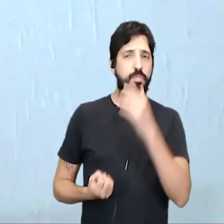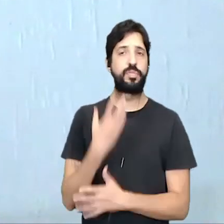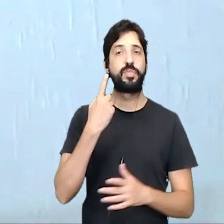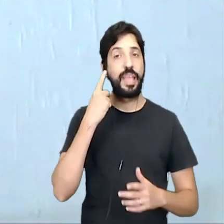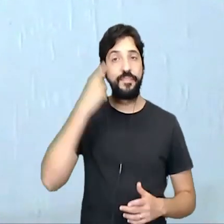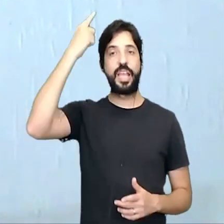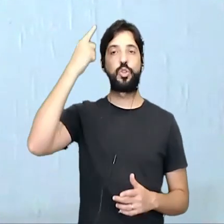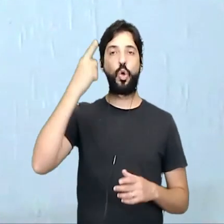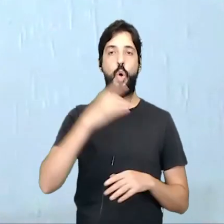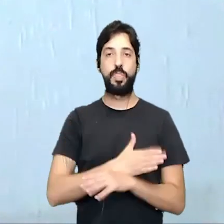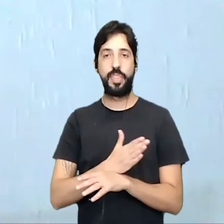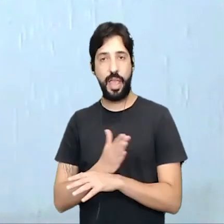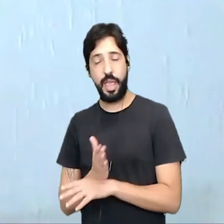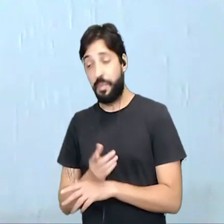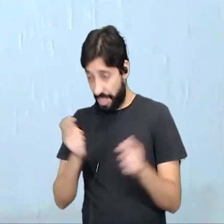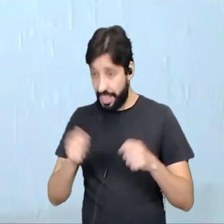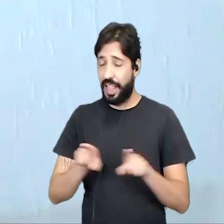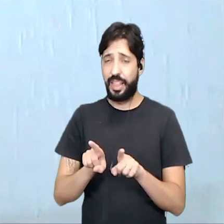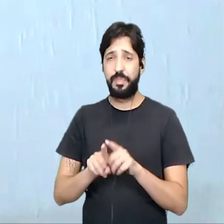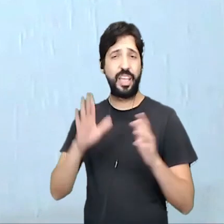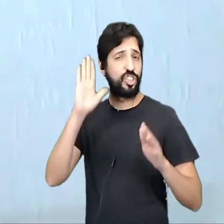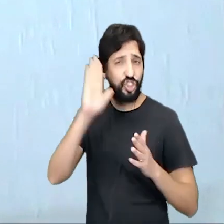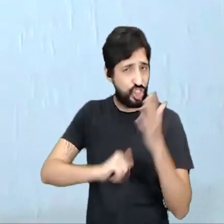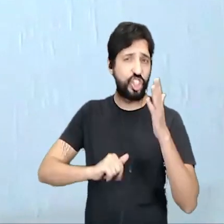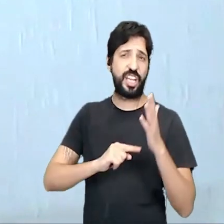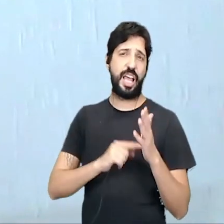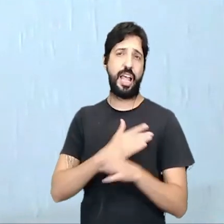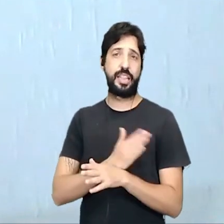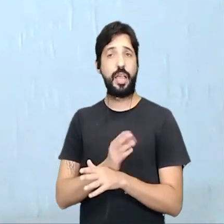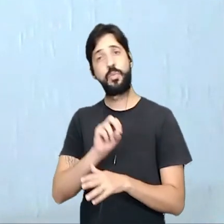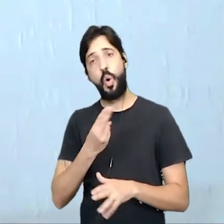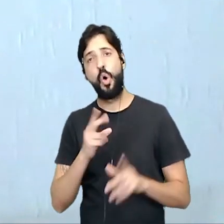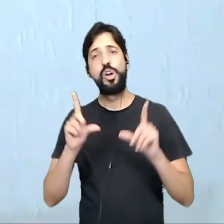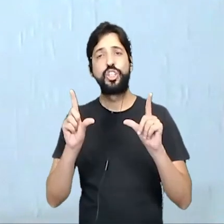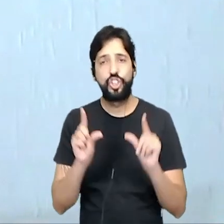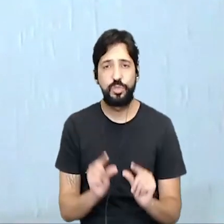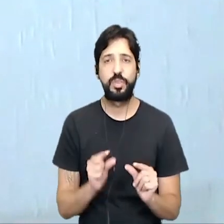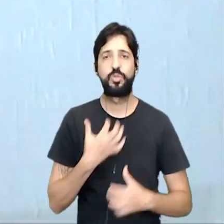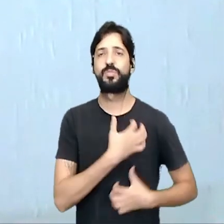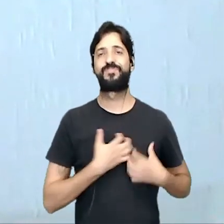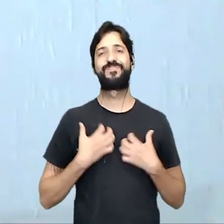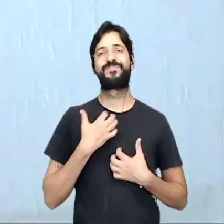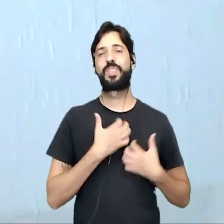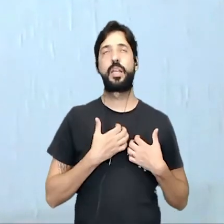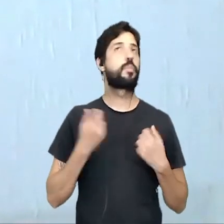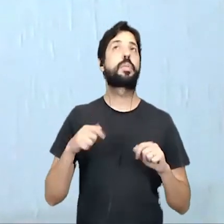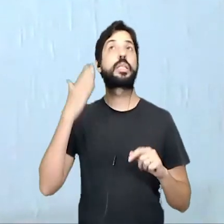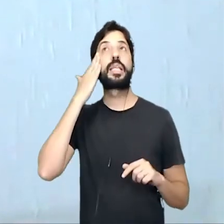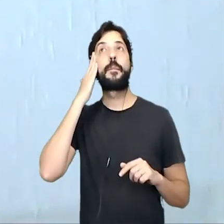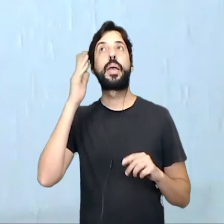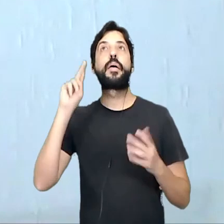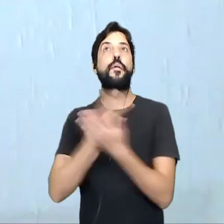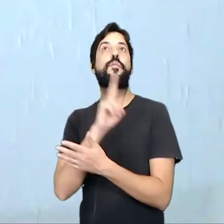Então, assim como a gente inventou o tempo, a gente podia desinventar, né? Ou pelo menos diminuir essa angústia